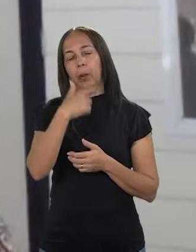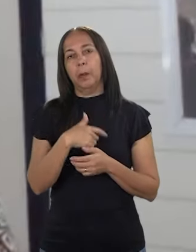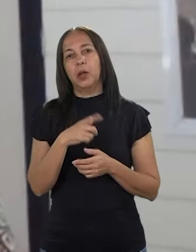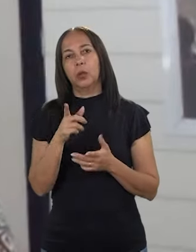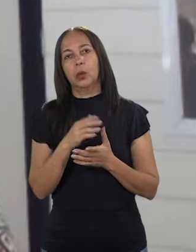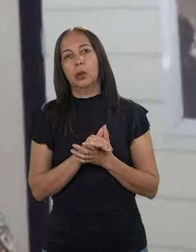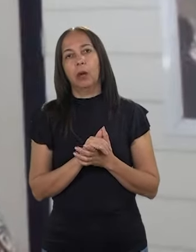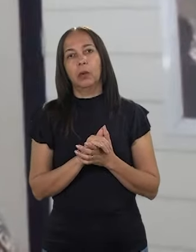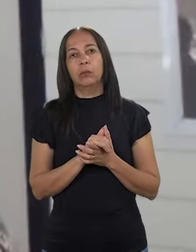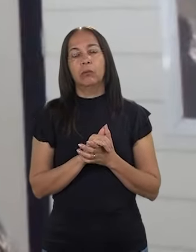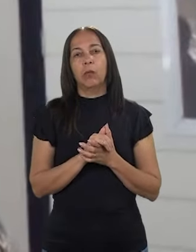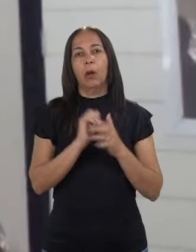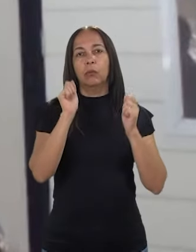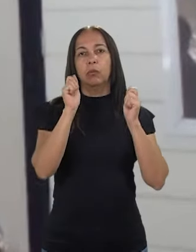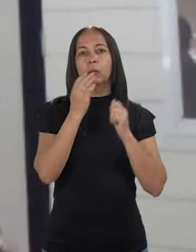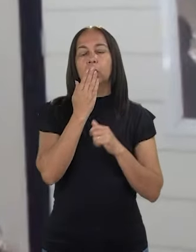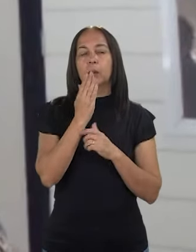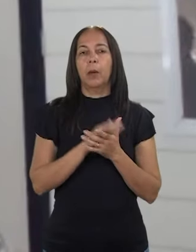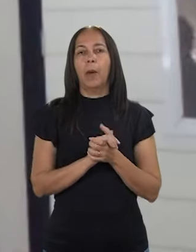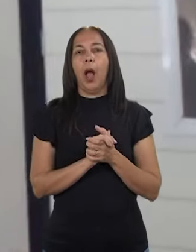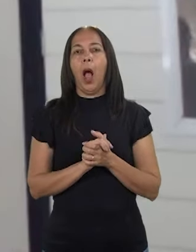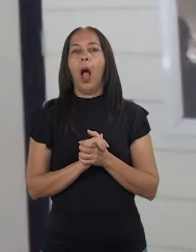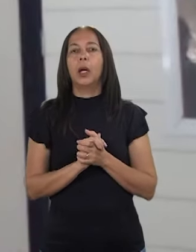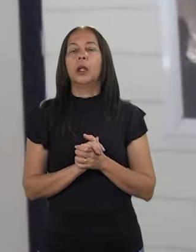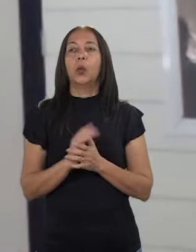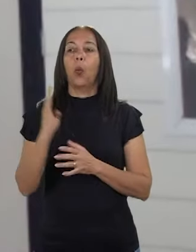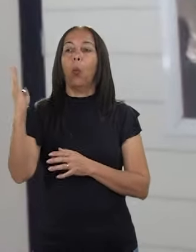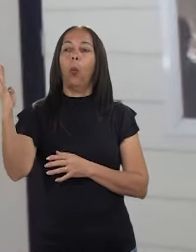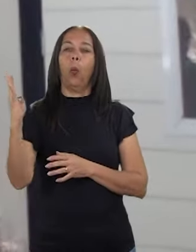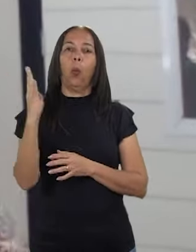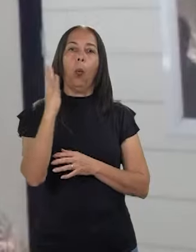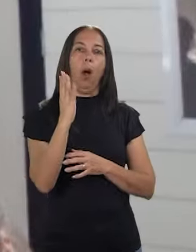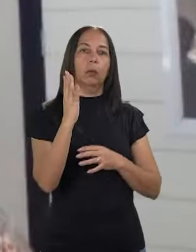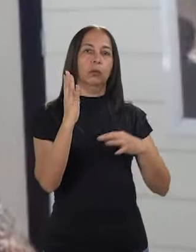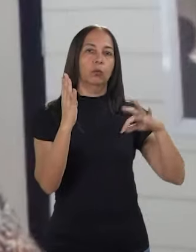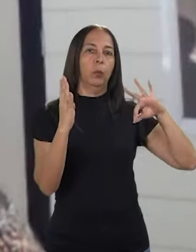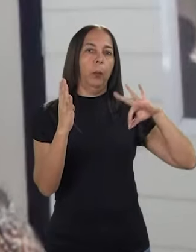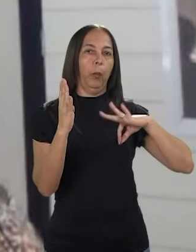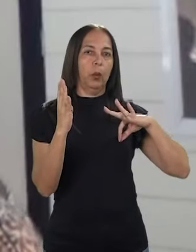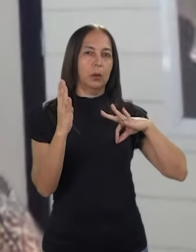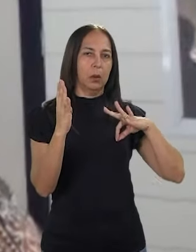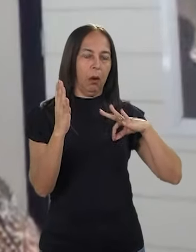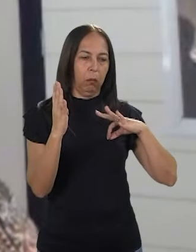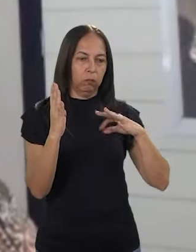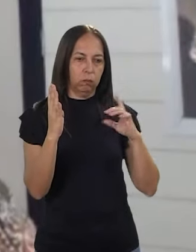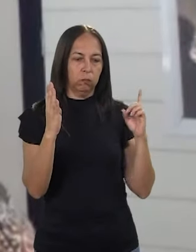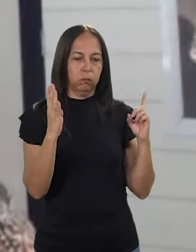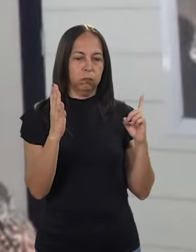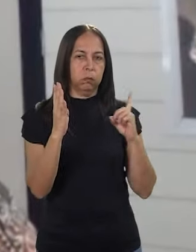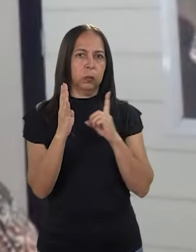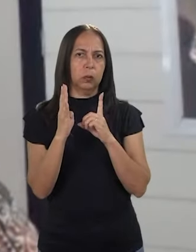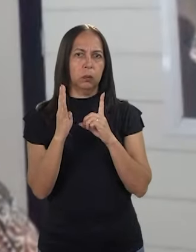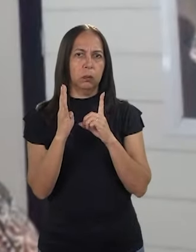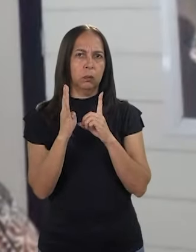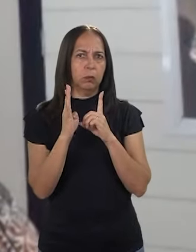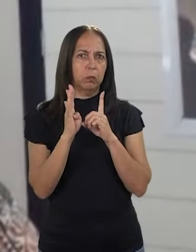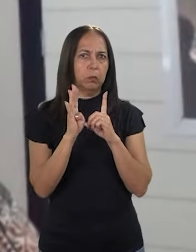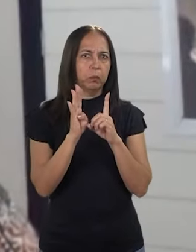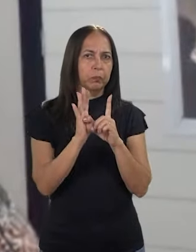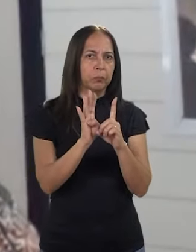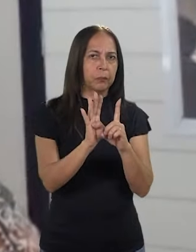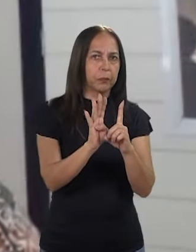na torcida do seu do seu time ele foi abordado por policiais salve engano por quatro policiais que pediram que ele os